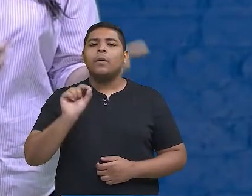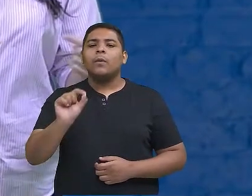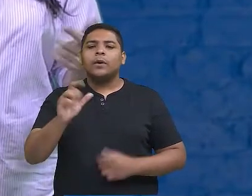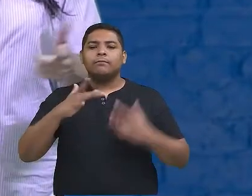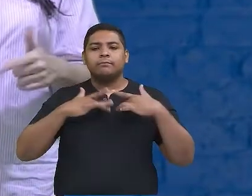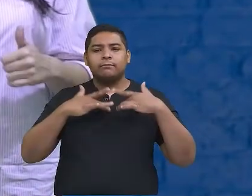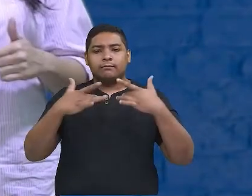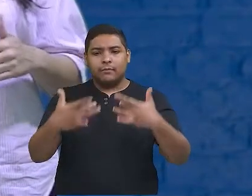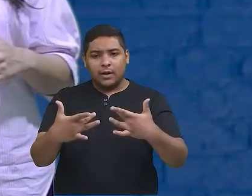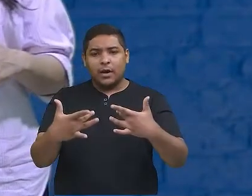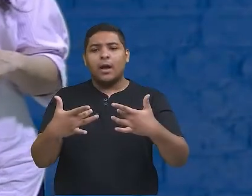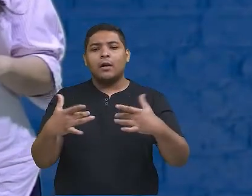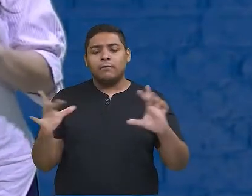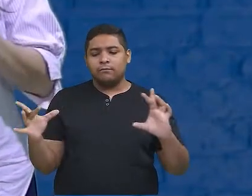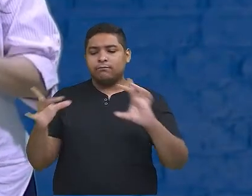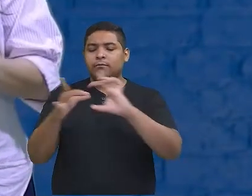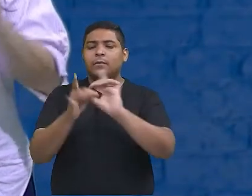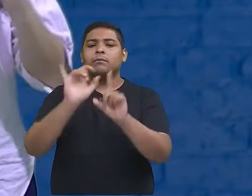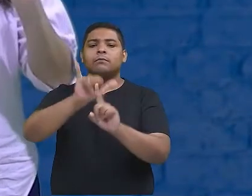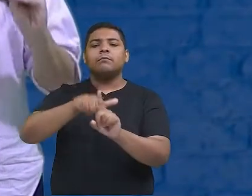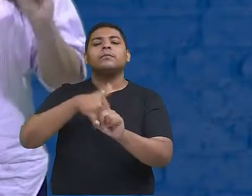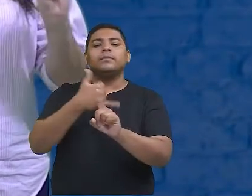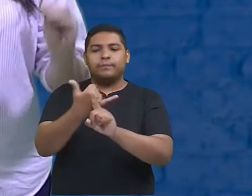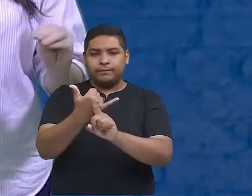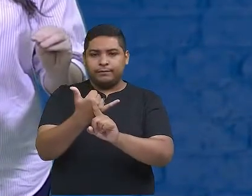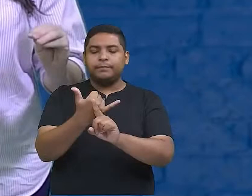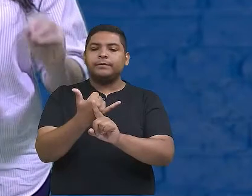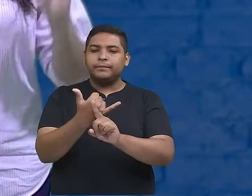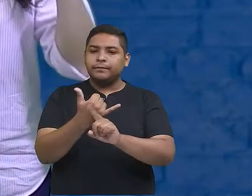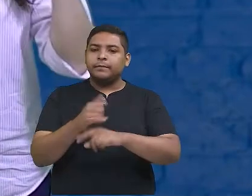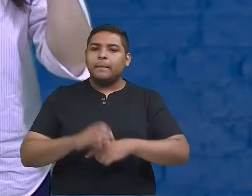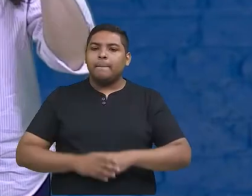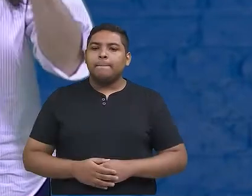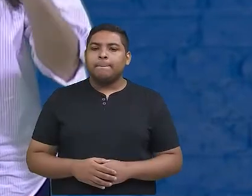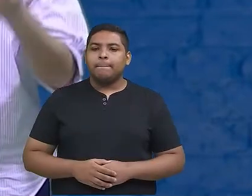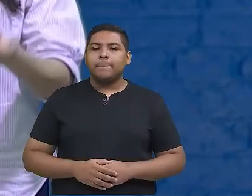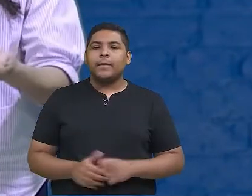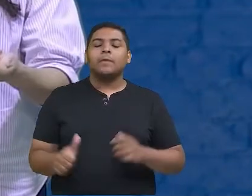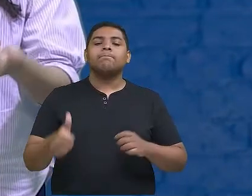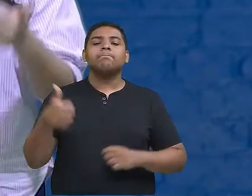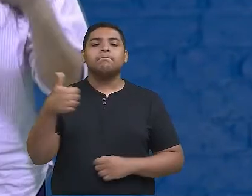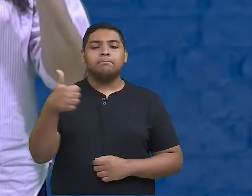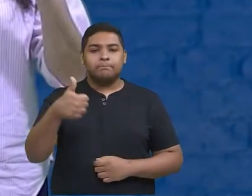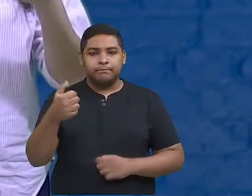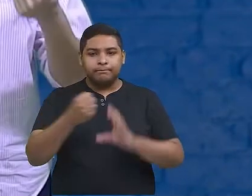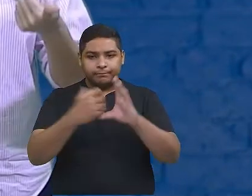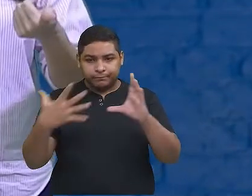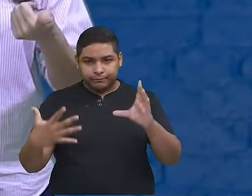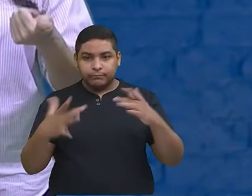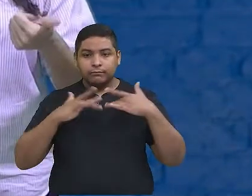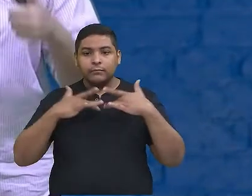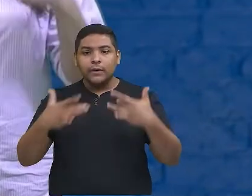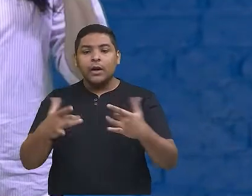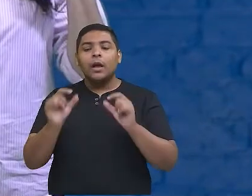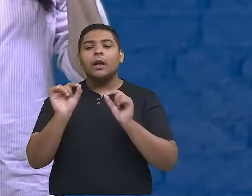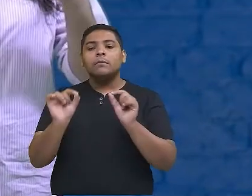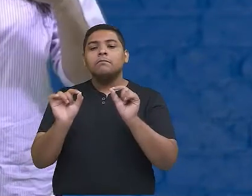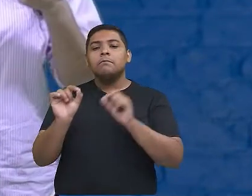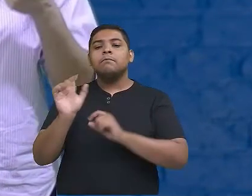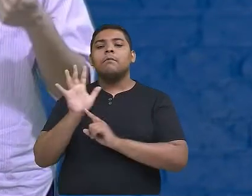amável tem a ver com bullying. Vamos primeiro as características. Então, o indivíduo amável apresenta o quê?